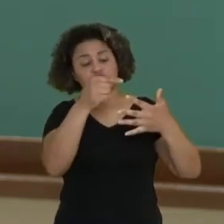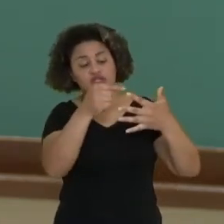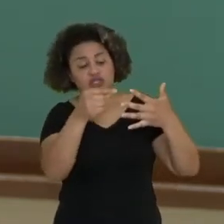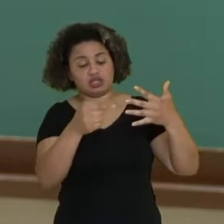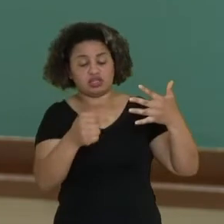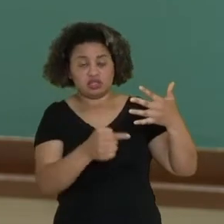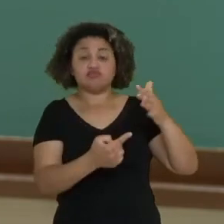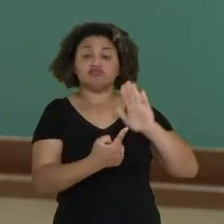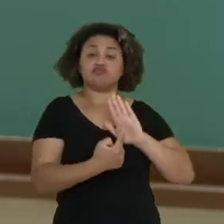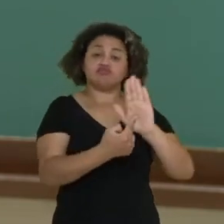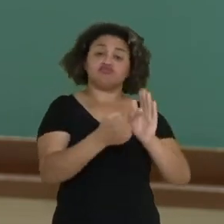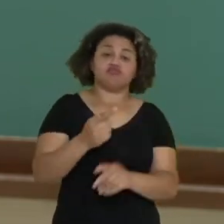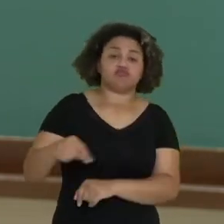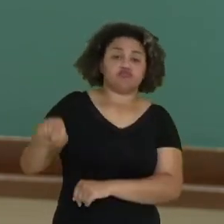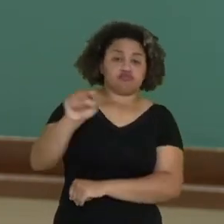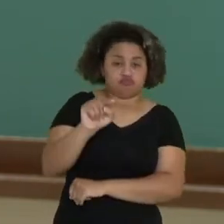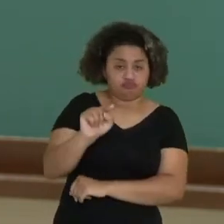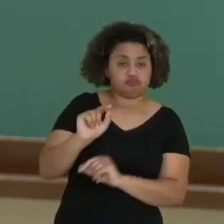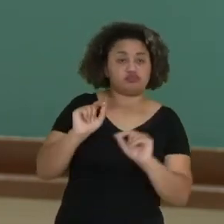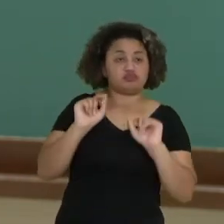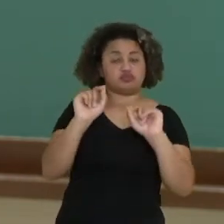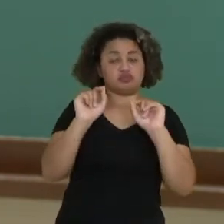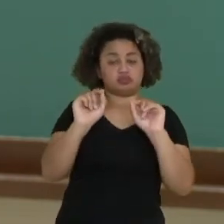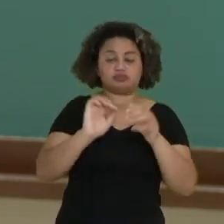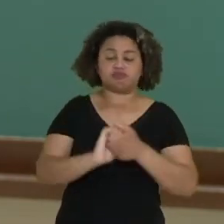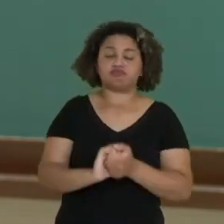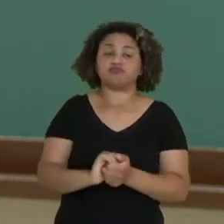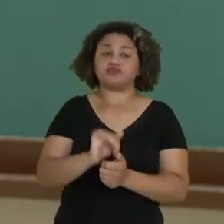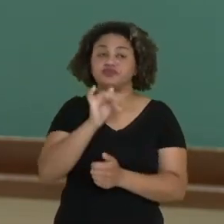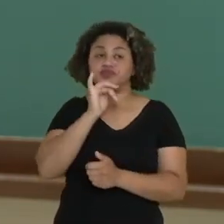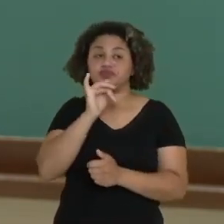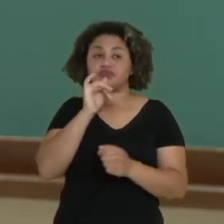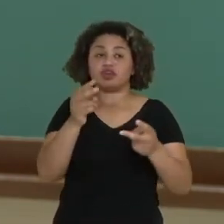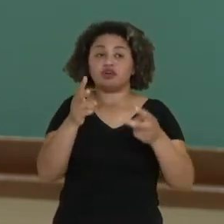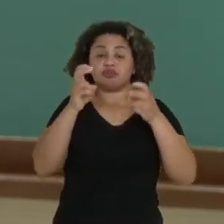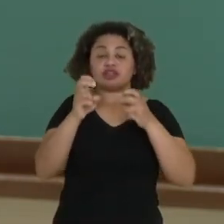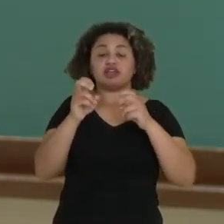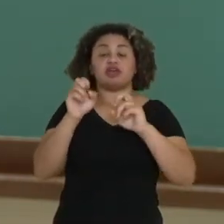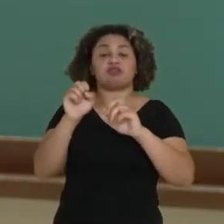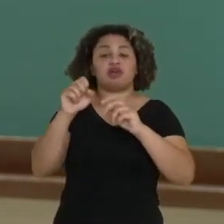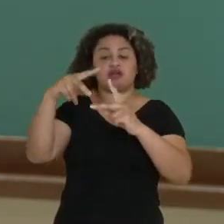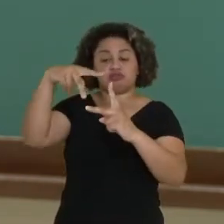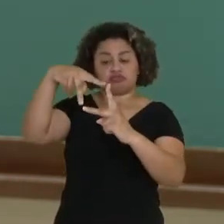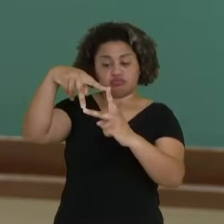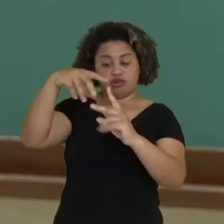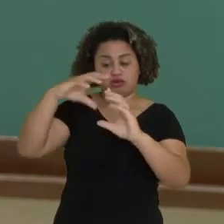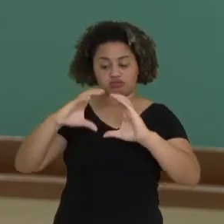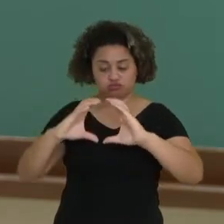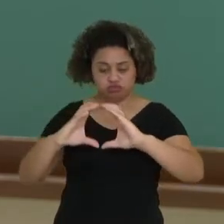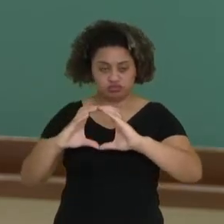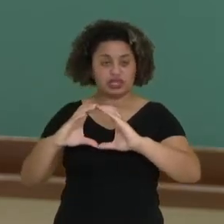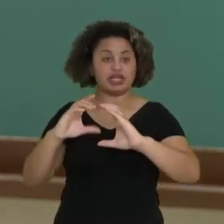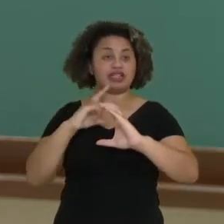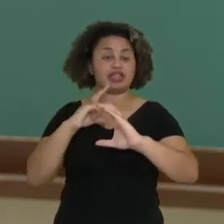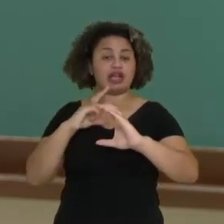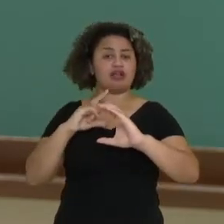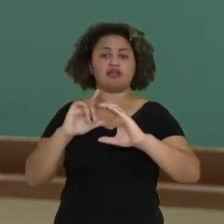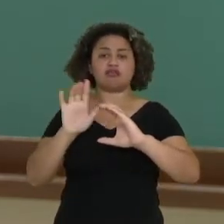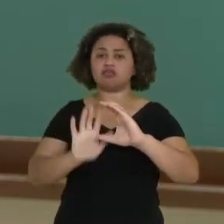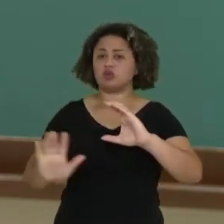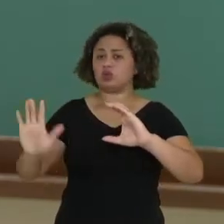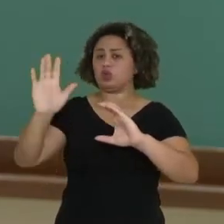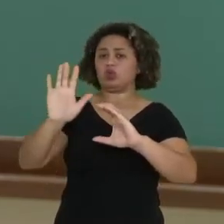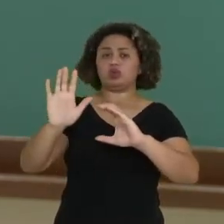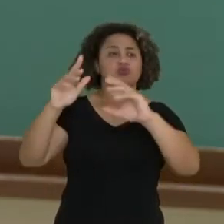acabei de apresentar para vocês. Por exemplo, reparem que agora eu tenho as mesmas duas imagens, só que elas